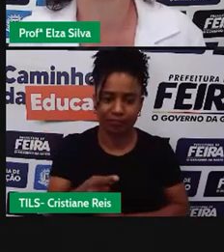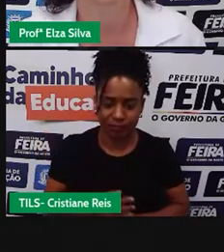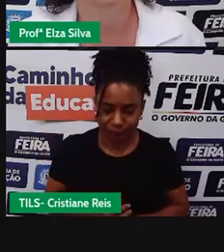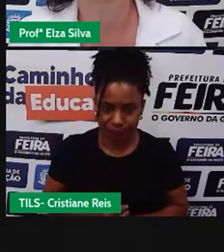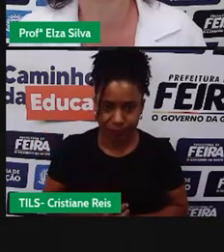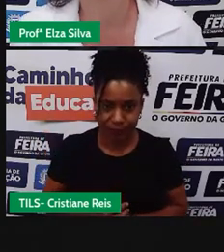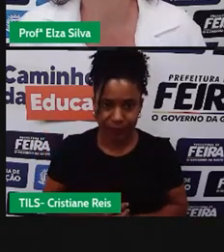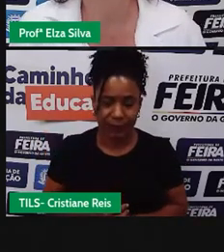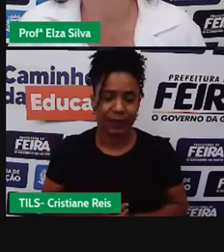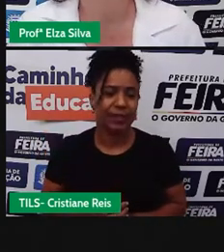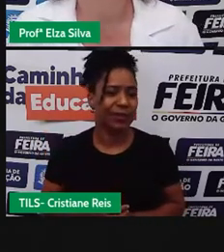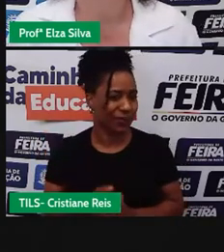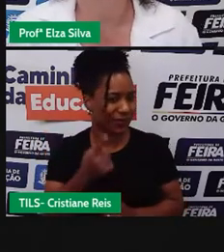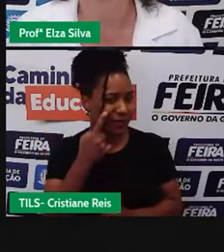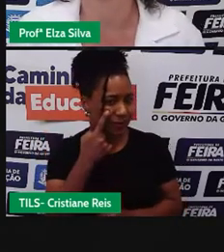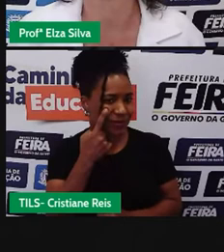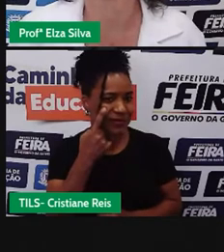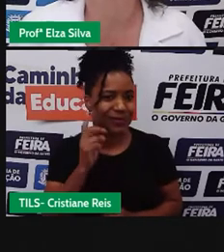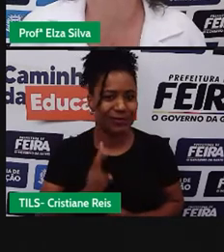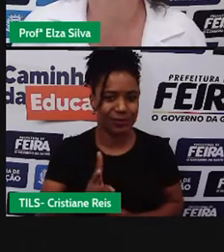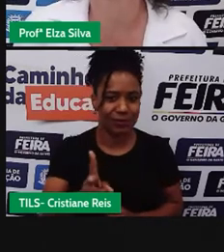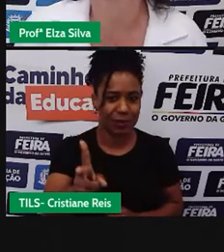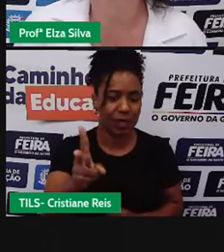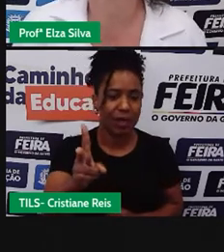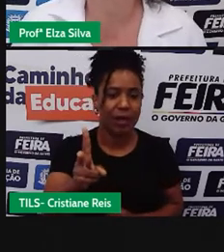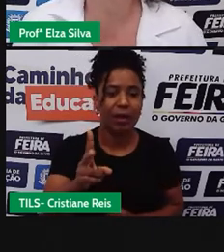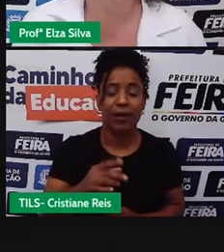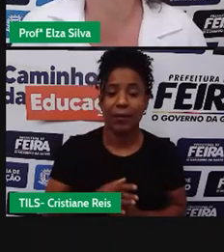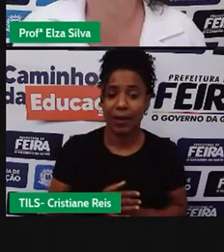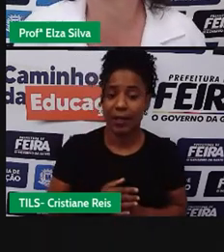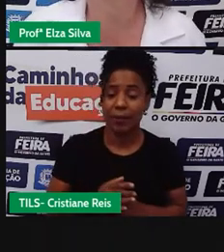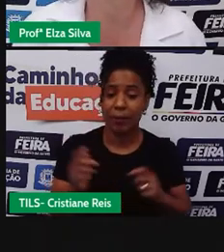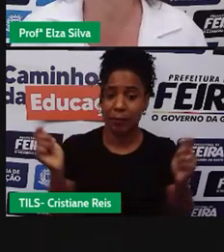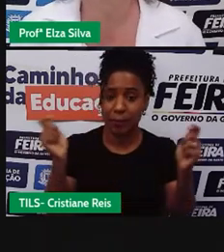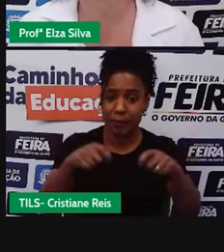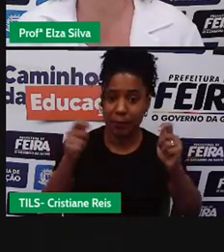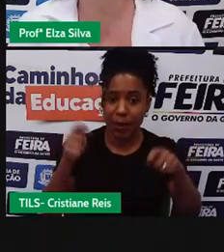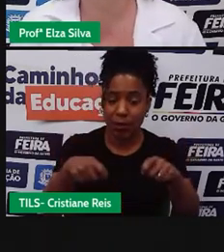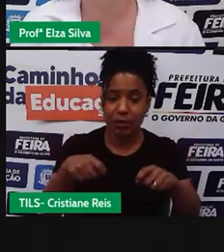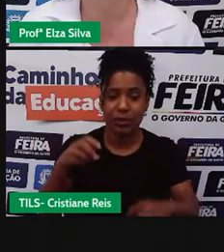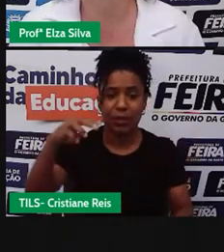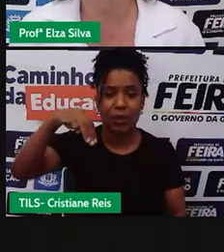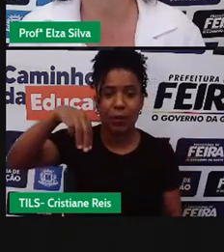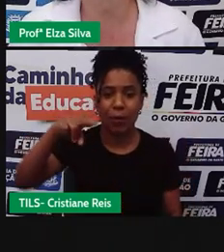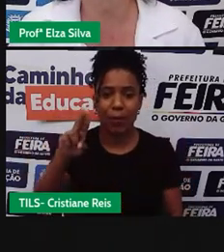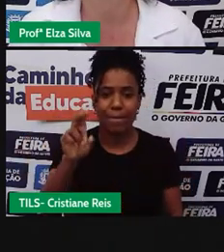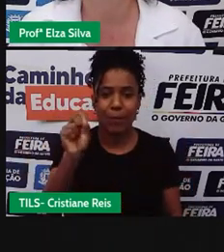posso utilizar o must para me referir, para expressar uma proibição.